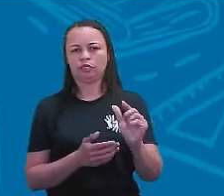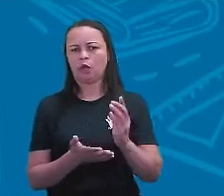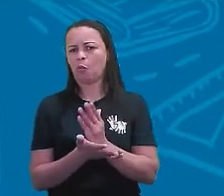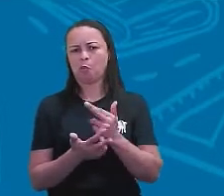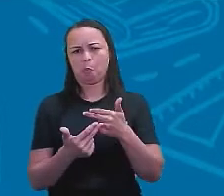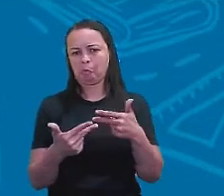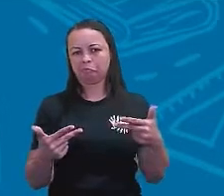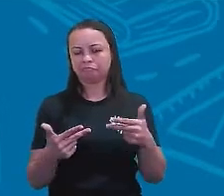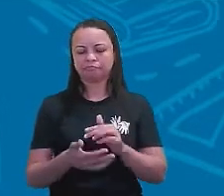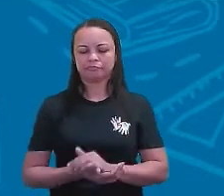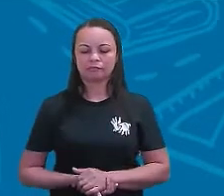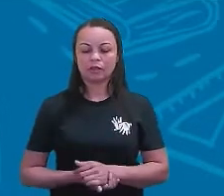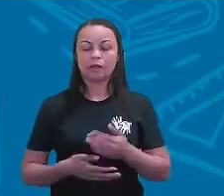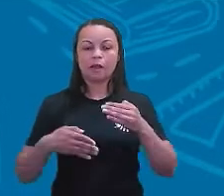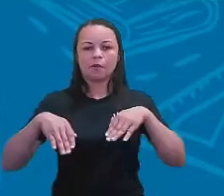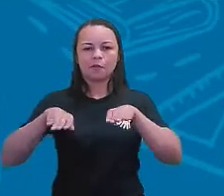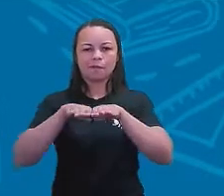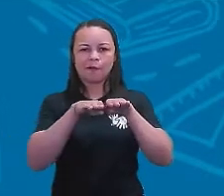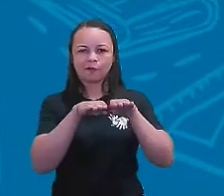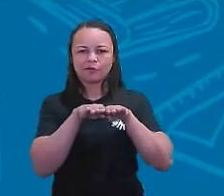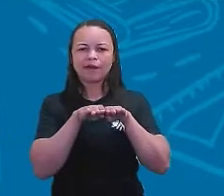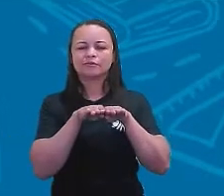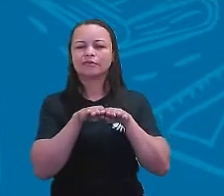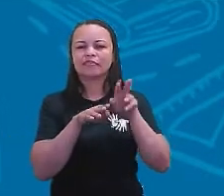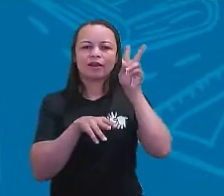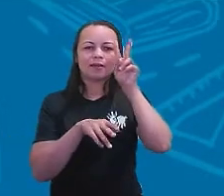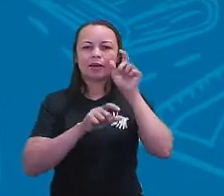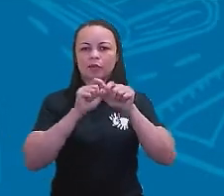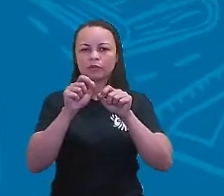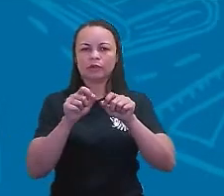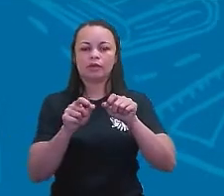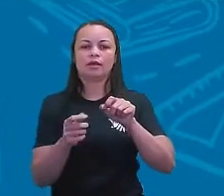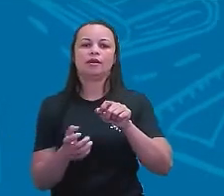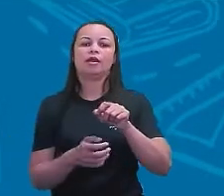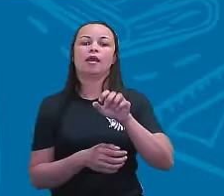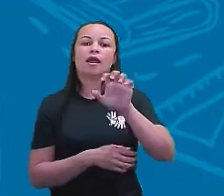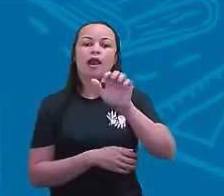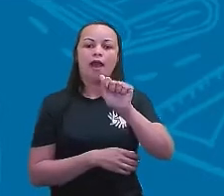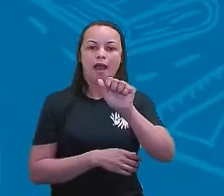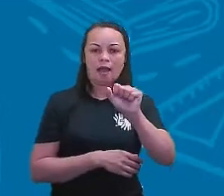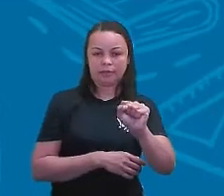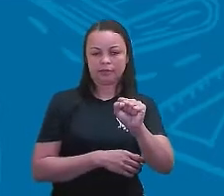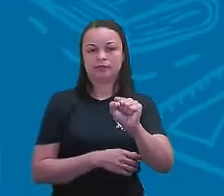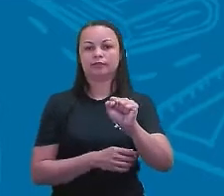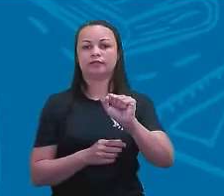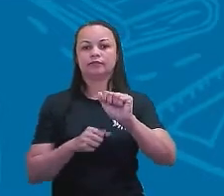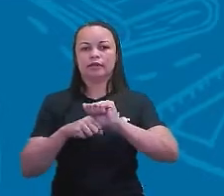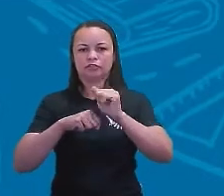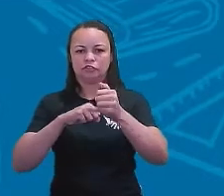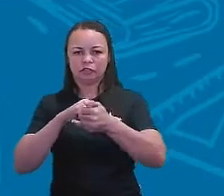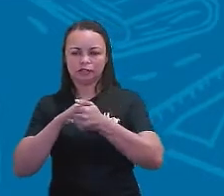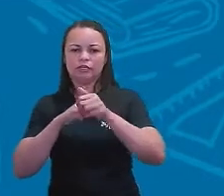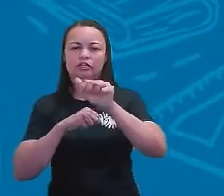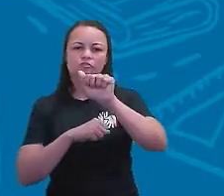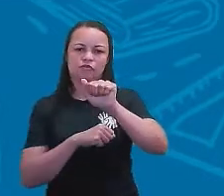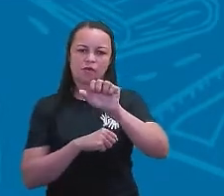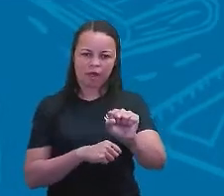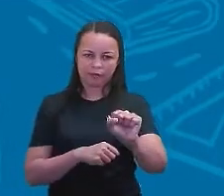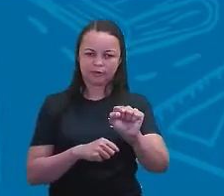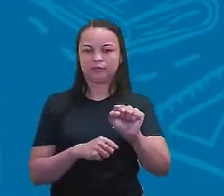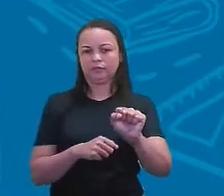tem um comparativo de igualdade, a gente vai lembrar as, adjetivo e a palavrinha as, para dizer que é